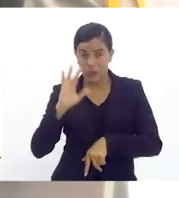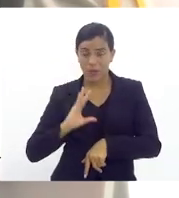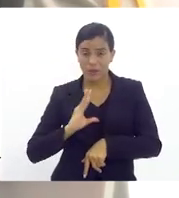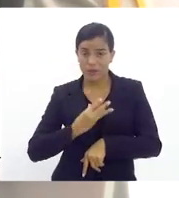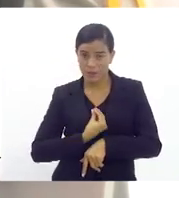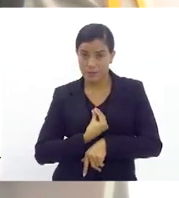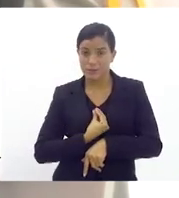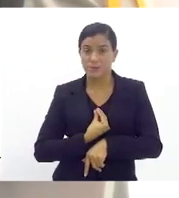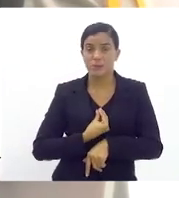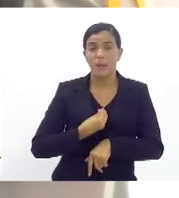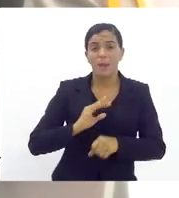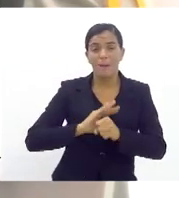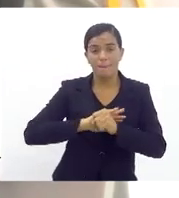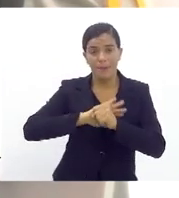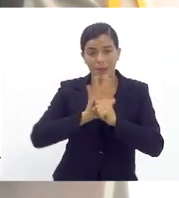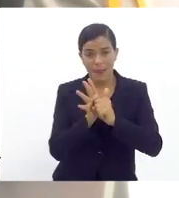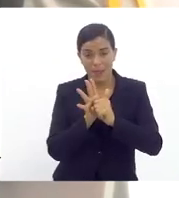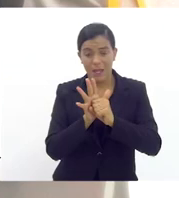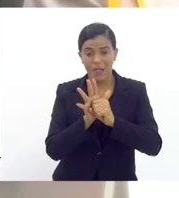binárias, né?